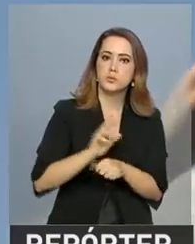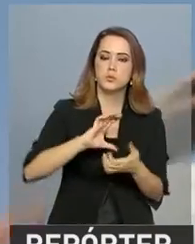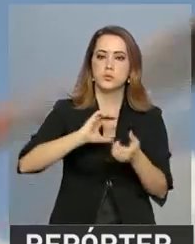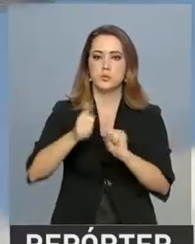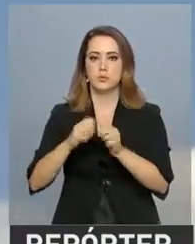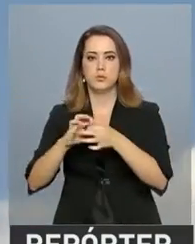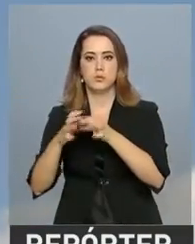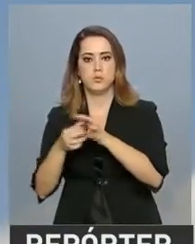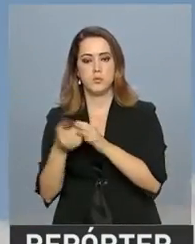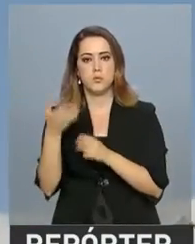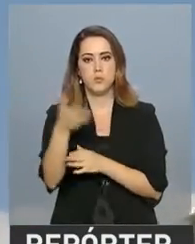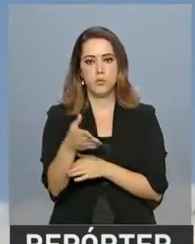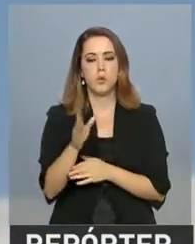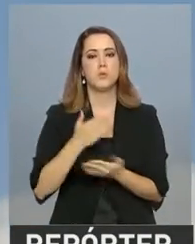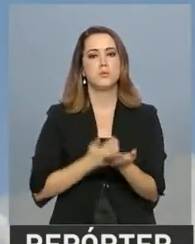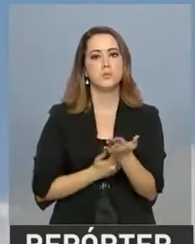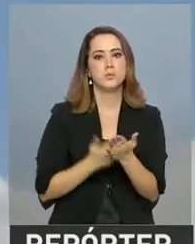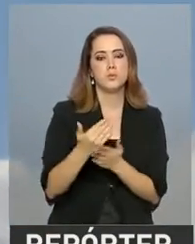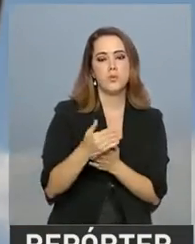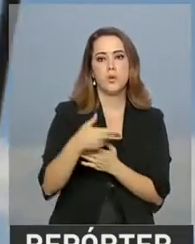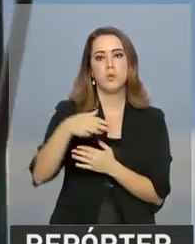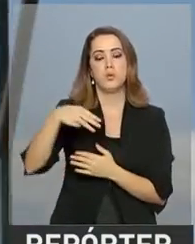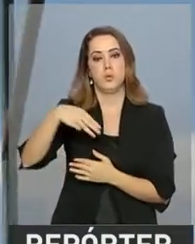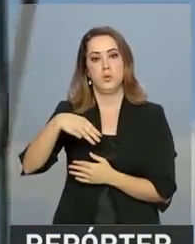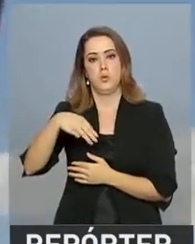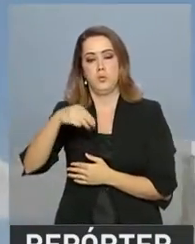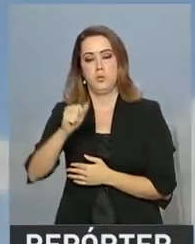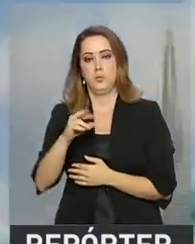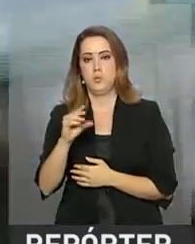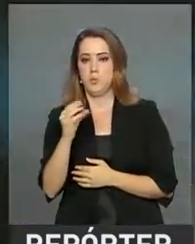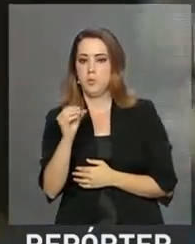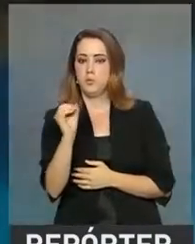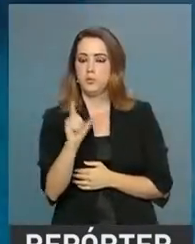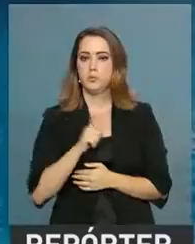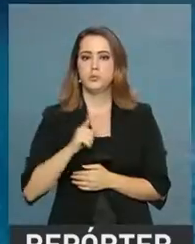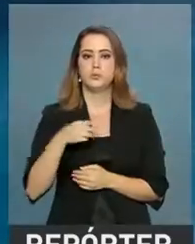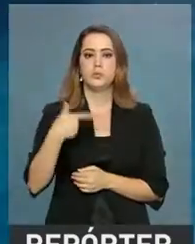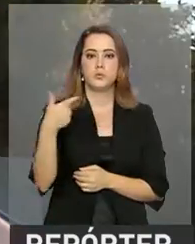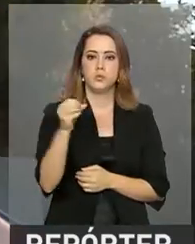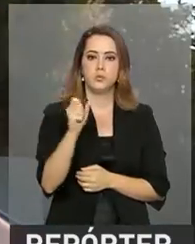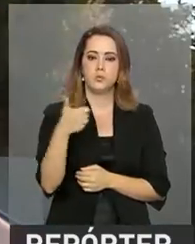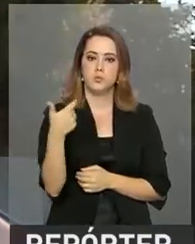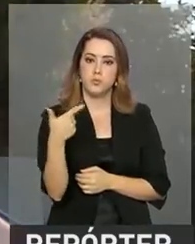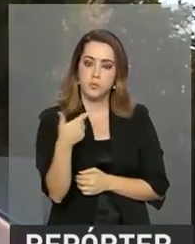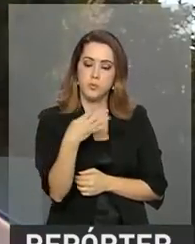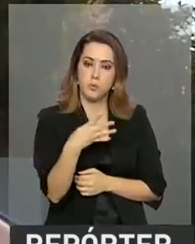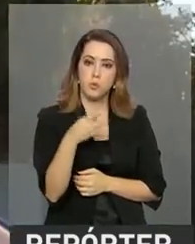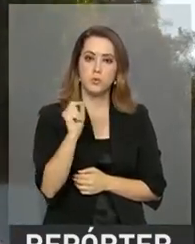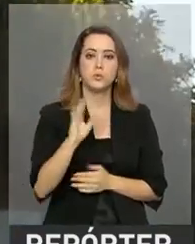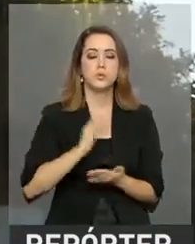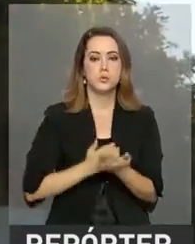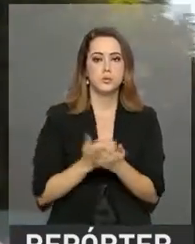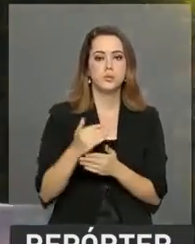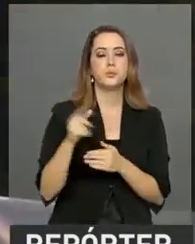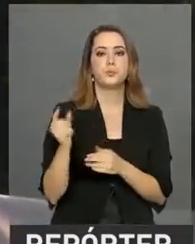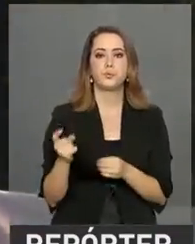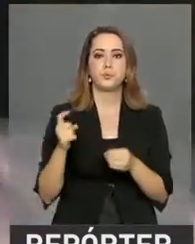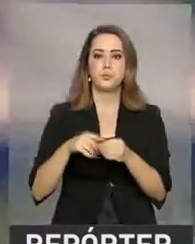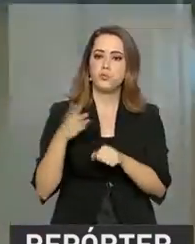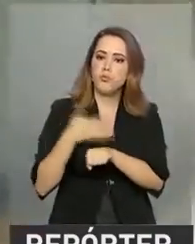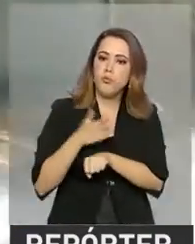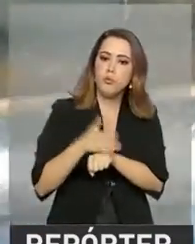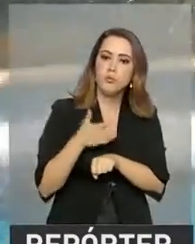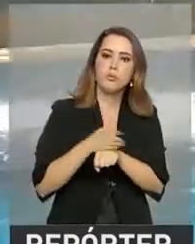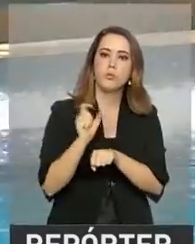2016. Inaugurado em março de 2014, o Parque Aquático integra a Rede Nacional de Treinamento, um dos